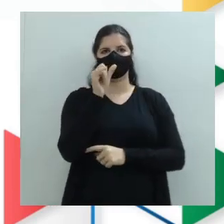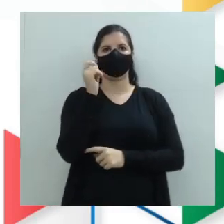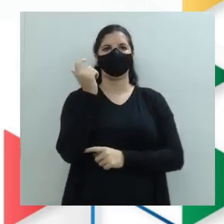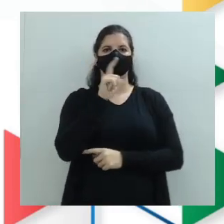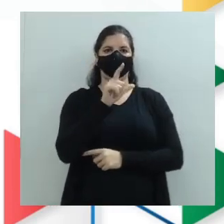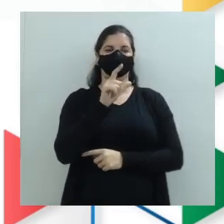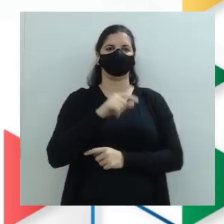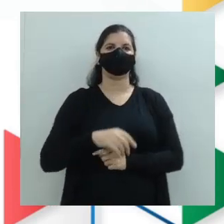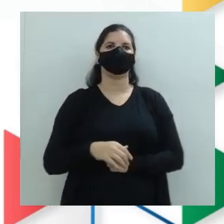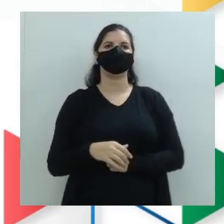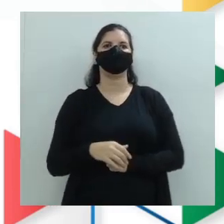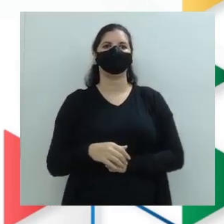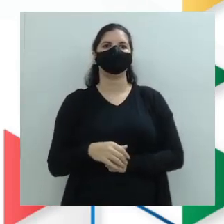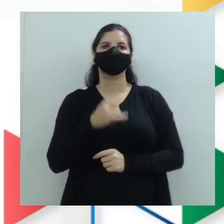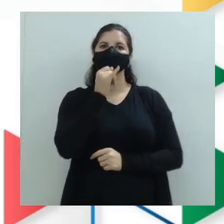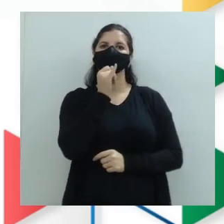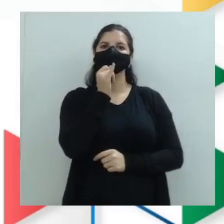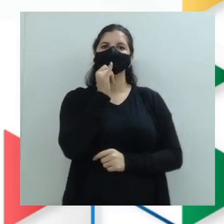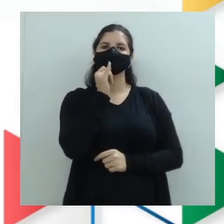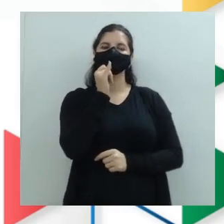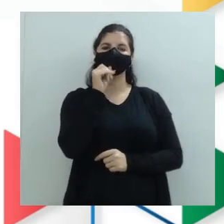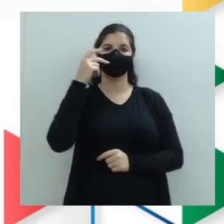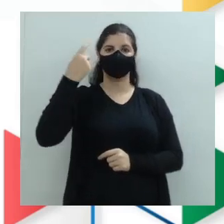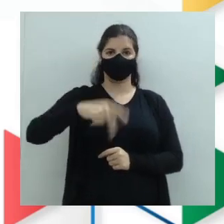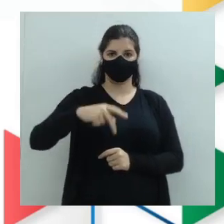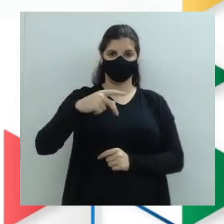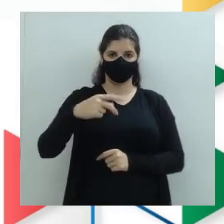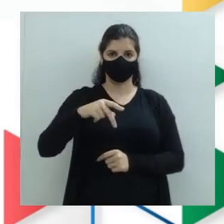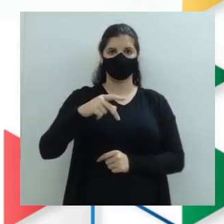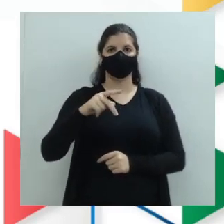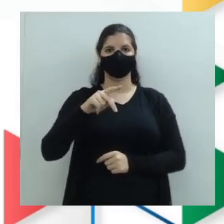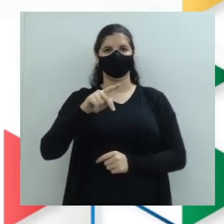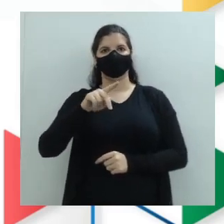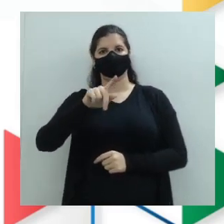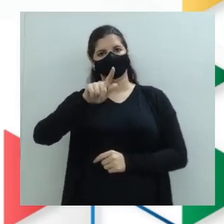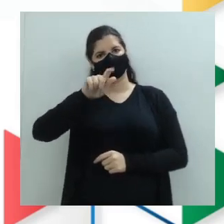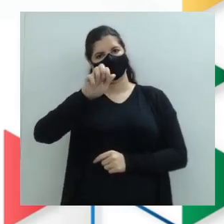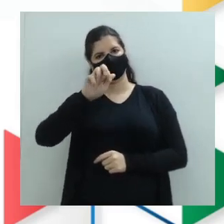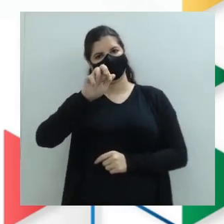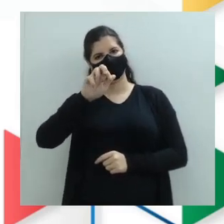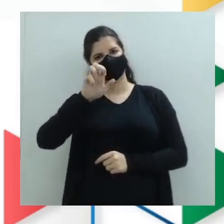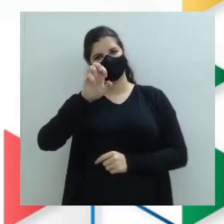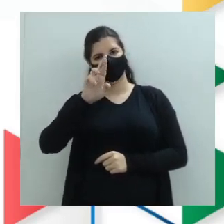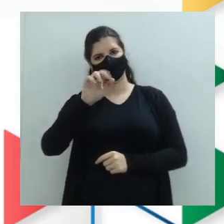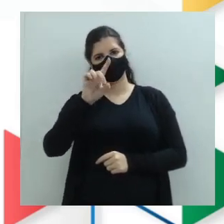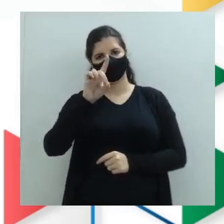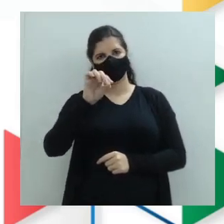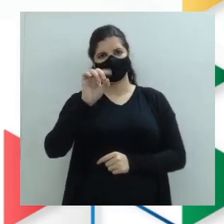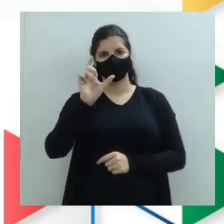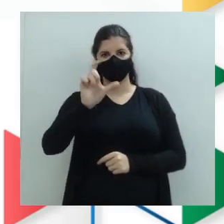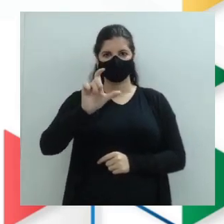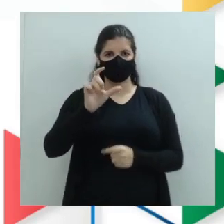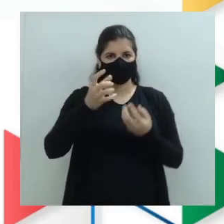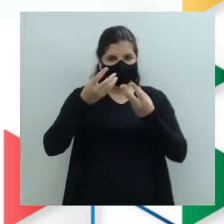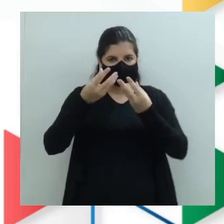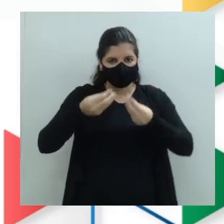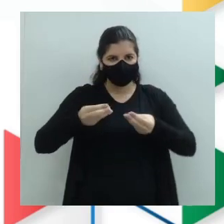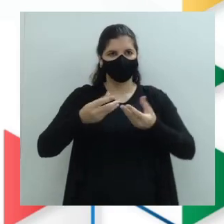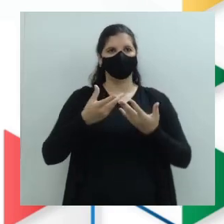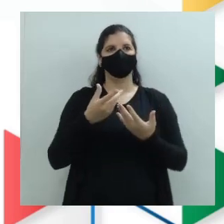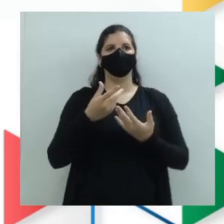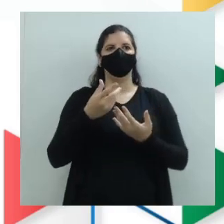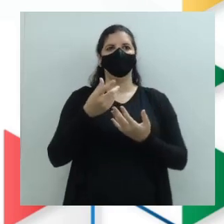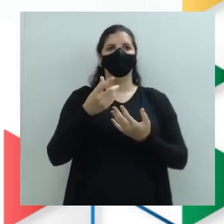elétrica. Então, exemplos aí de geradores, eu posso ter pilhas secas,